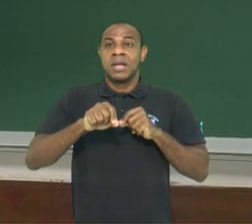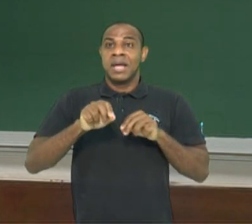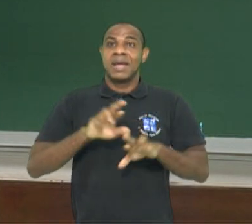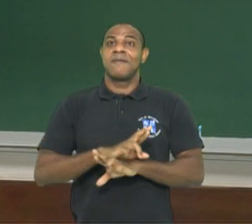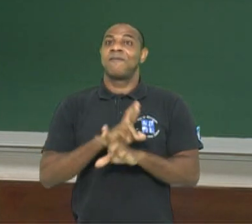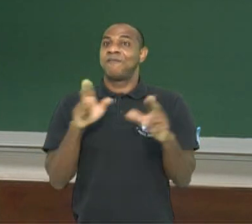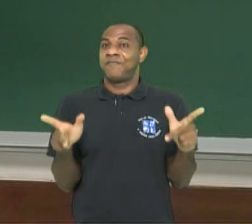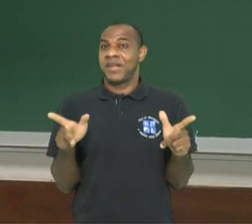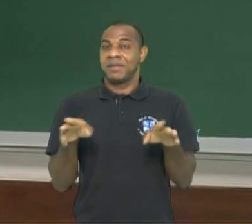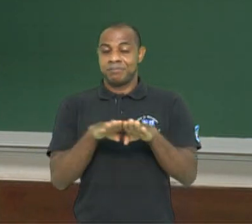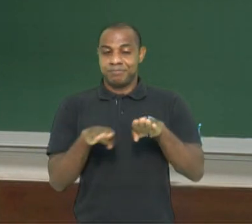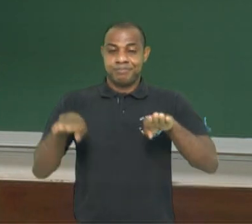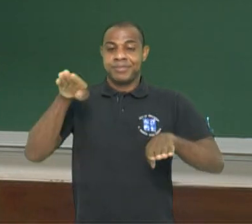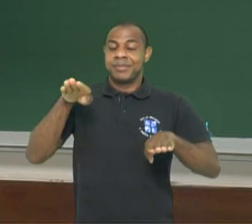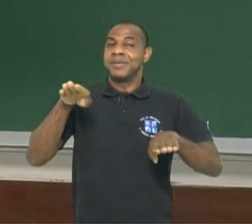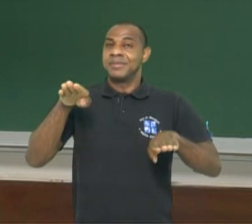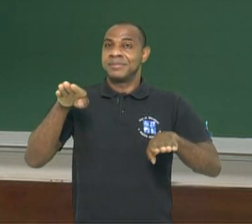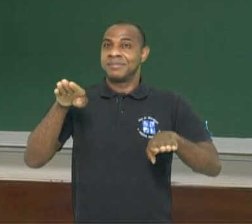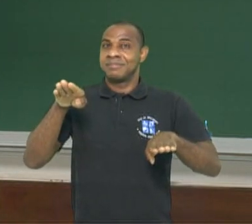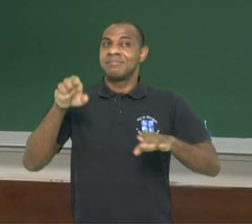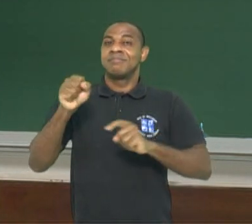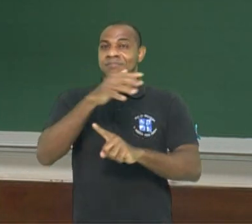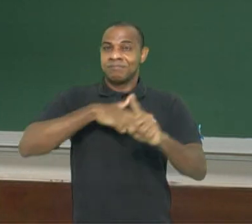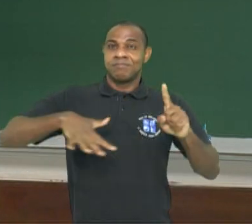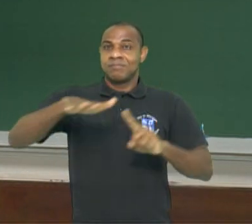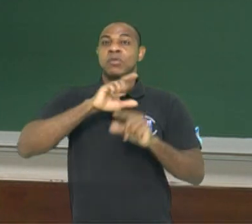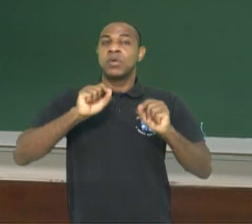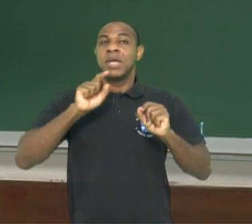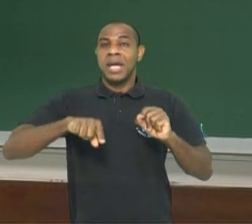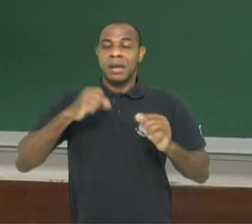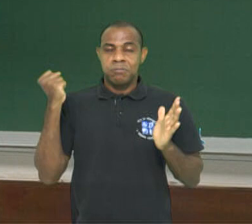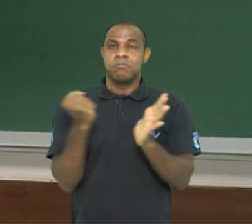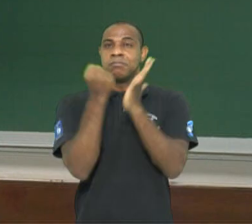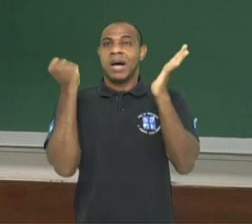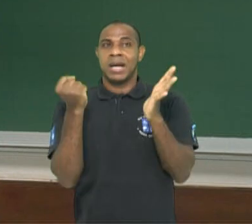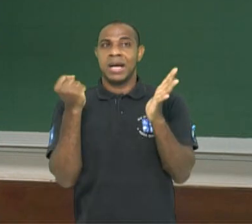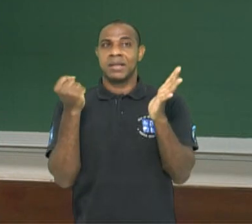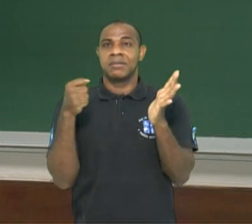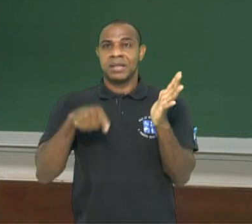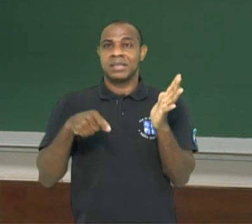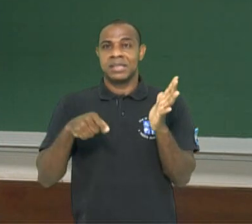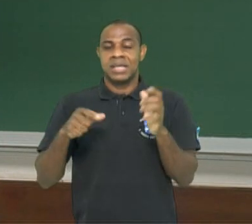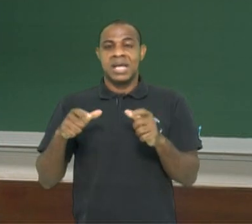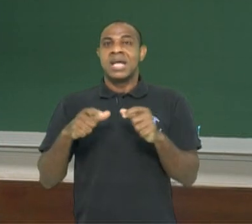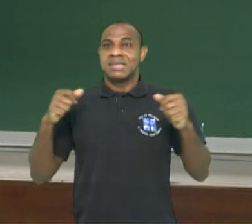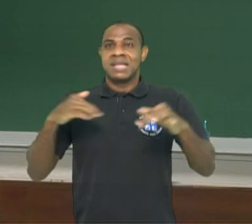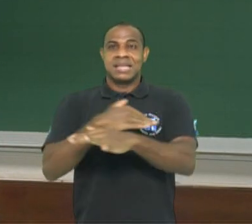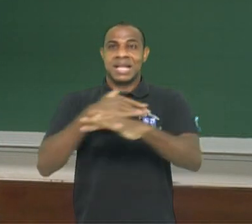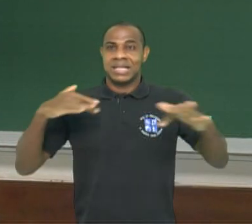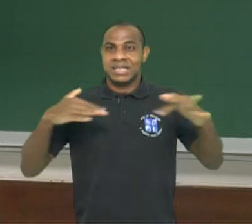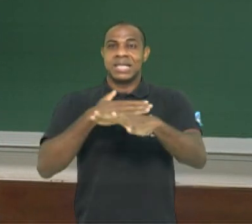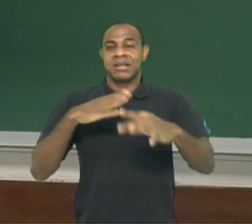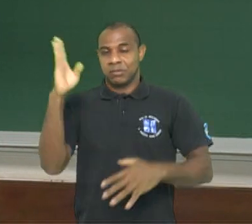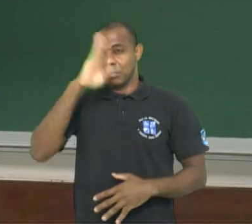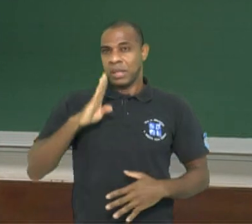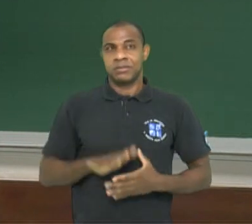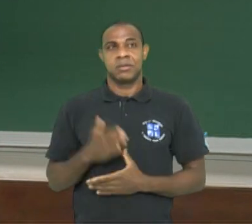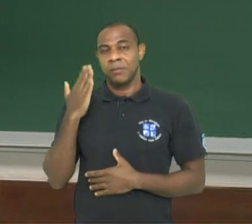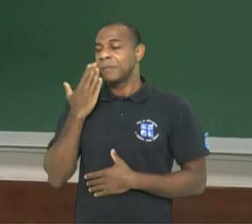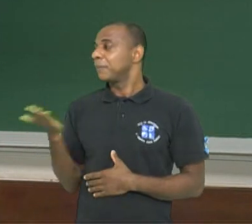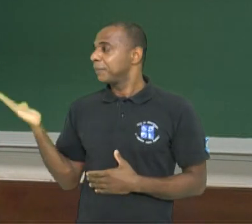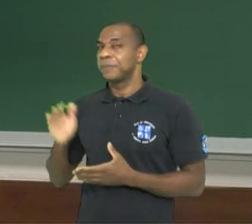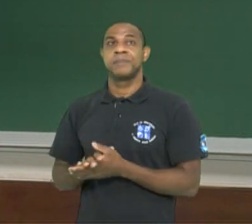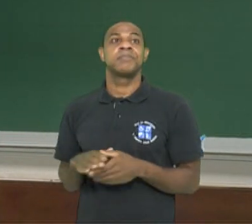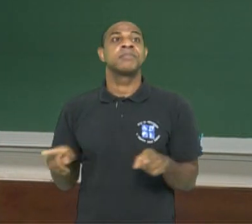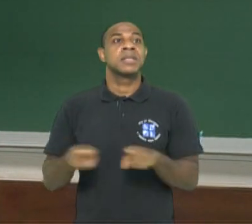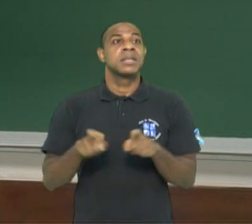desigual. Então a desigualdade social é algo muito marcado nas grandes cidades brasileiras. Falando ainda